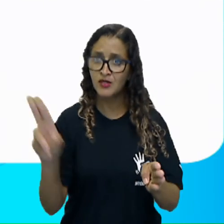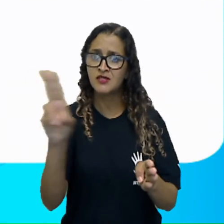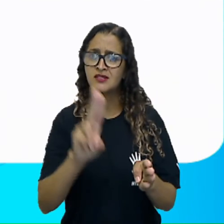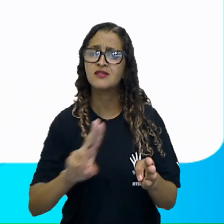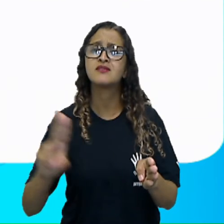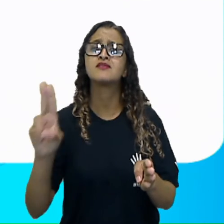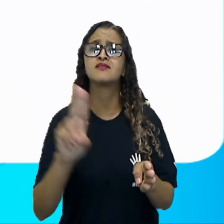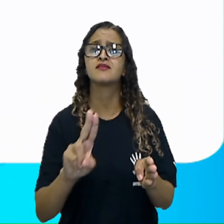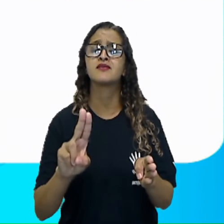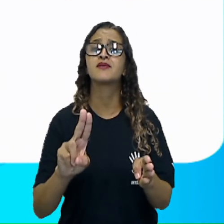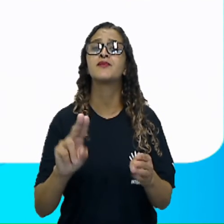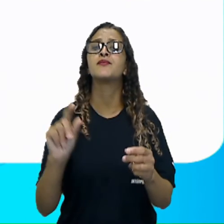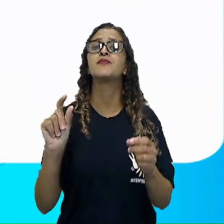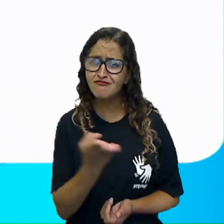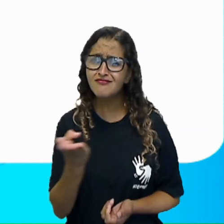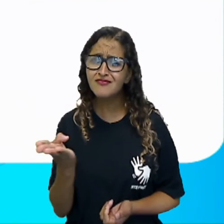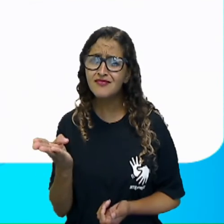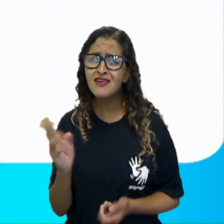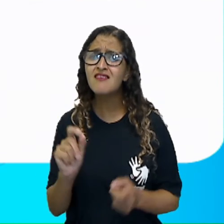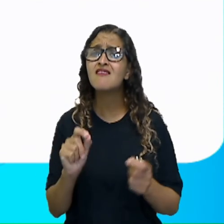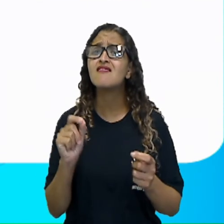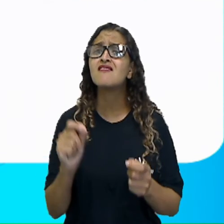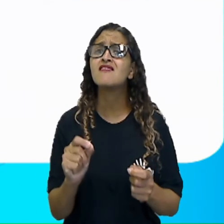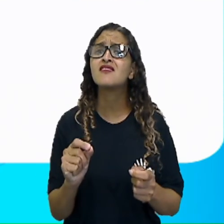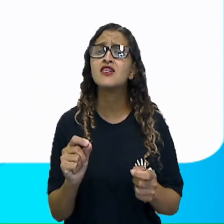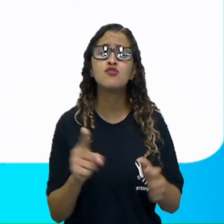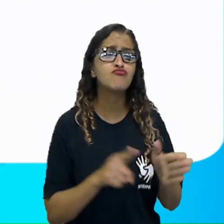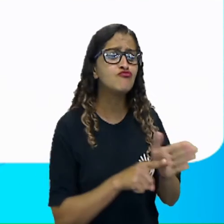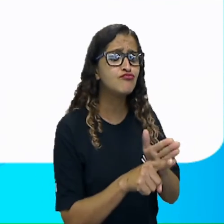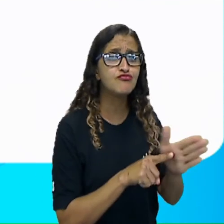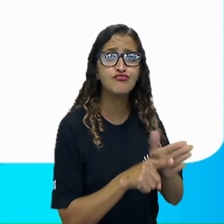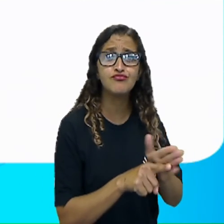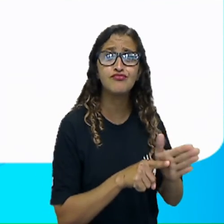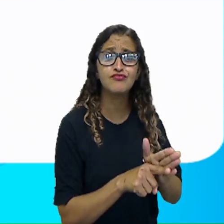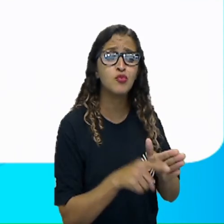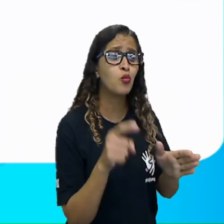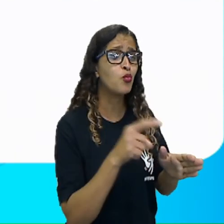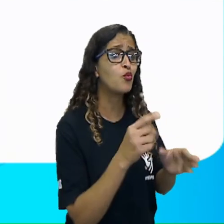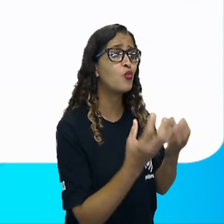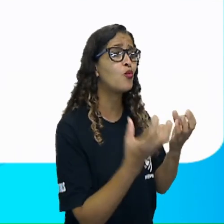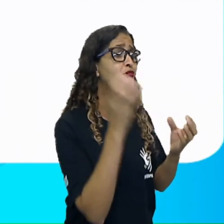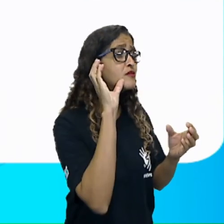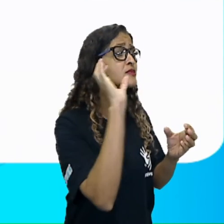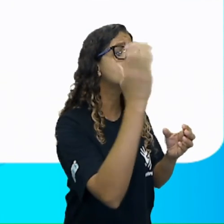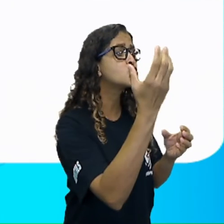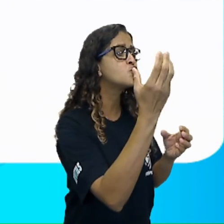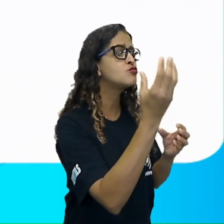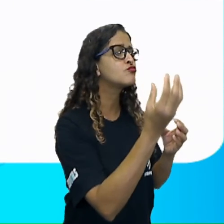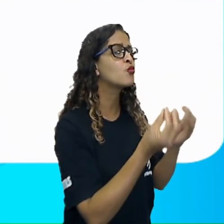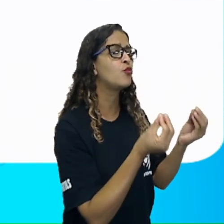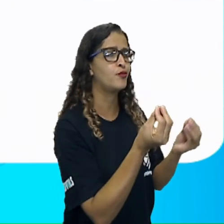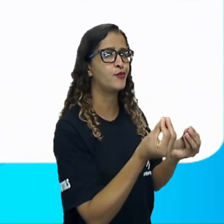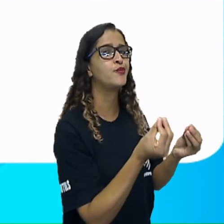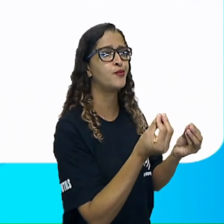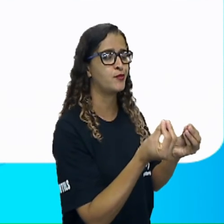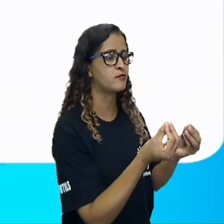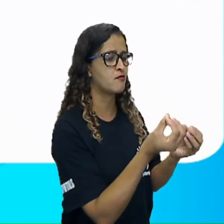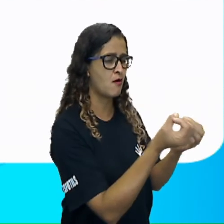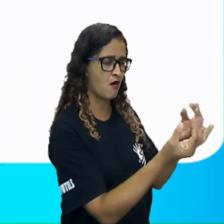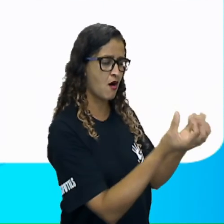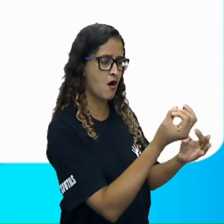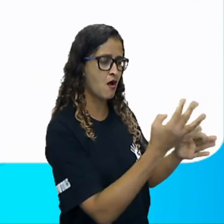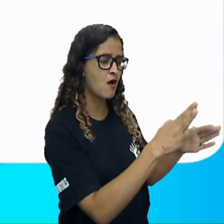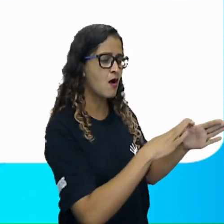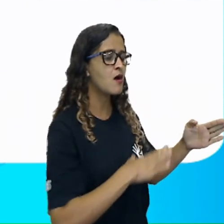E no quinto e último parágrafo, quem está investigando a causa do incêndio? É o assunto